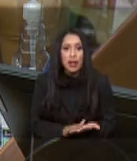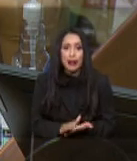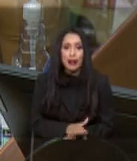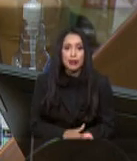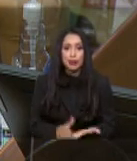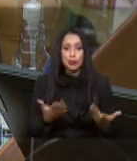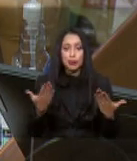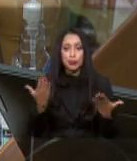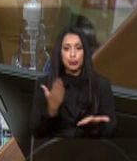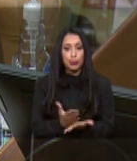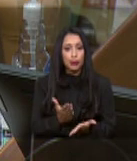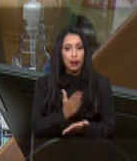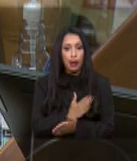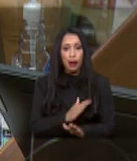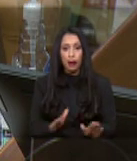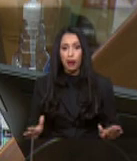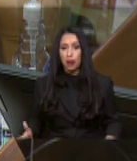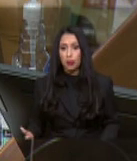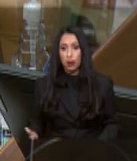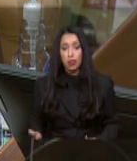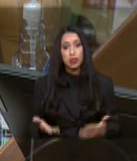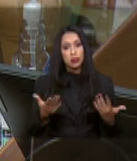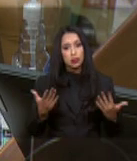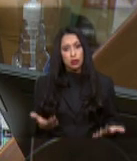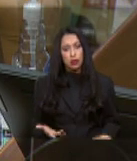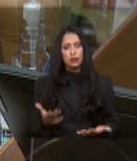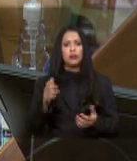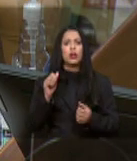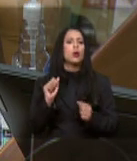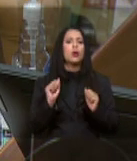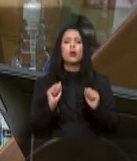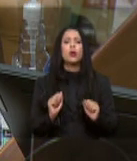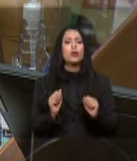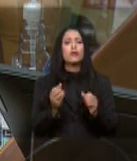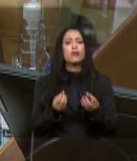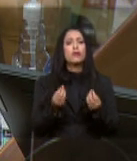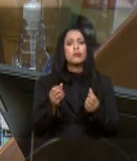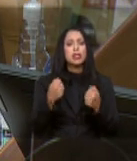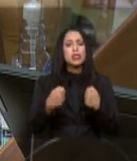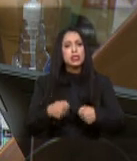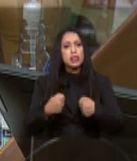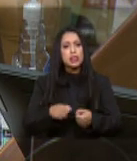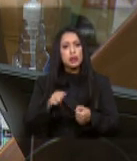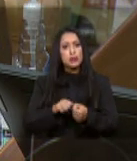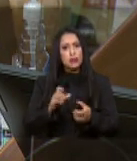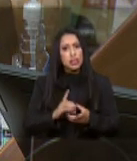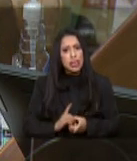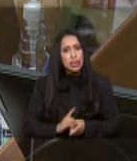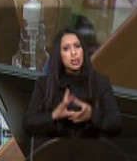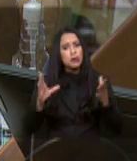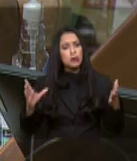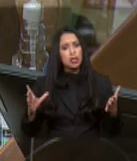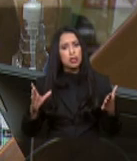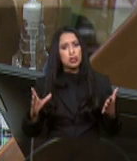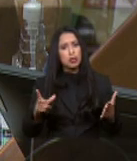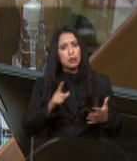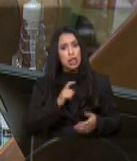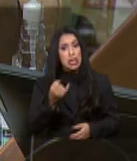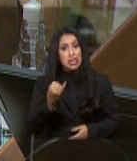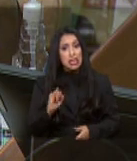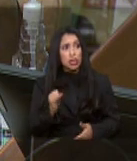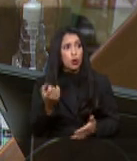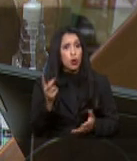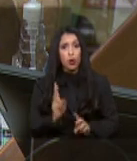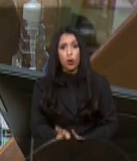porque já se formulou mal. Como nós podemos chegar ao tipping point, ao ponto do não retorno democrático, se continuarem a haver